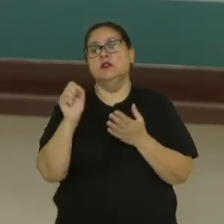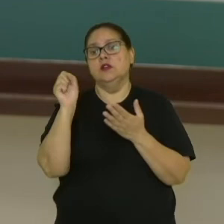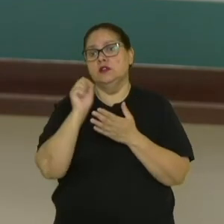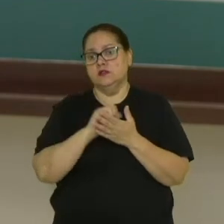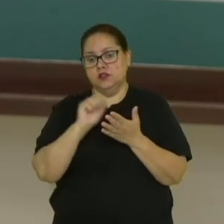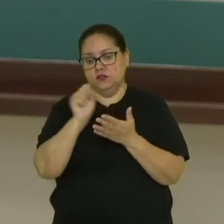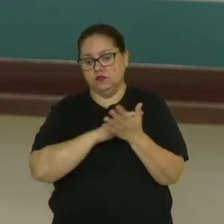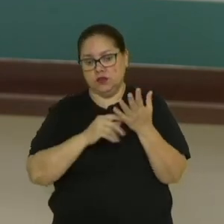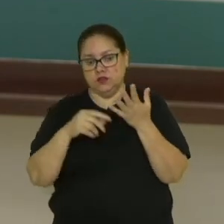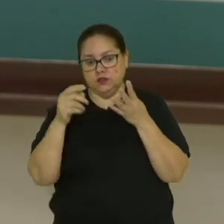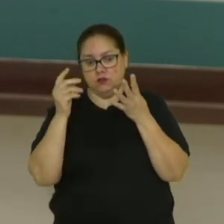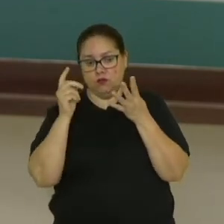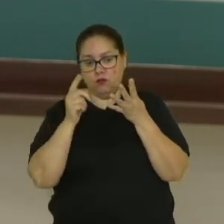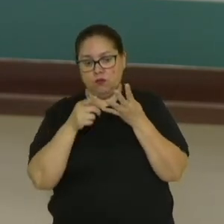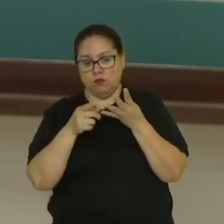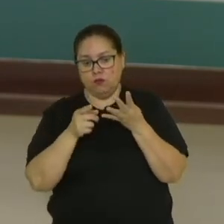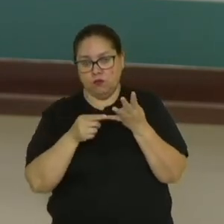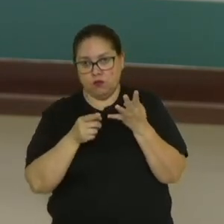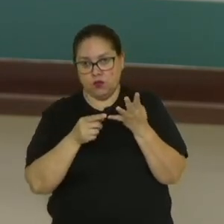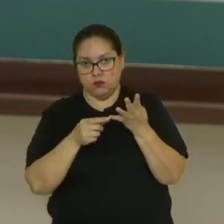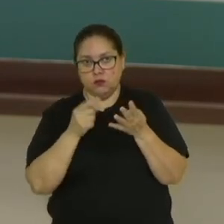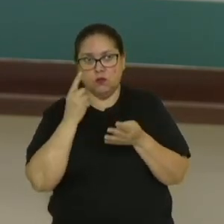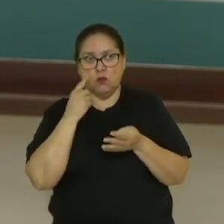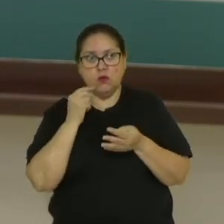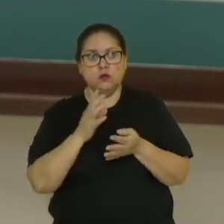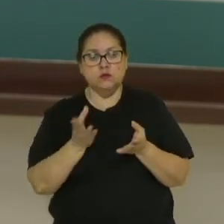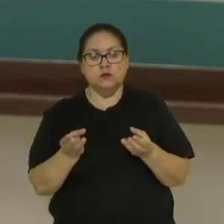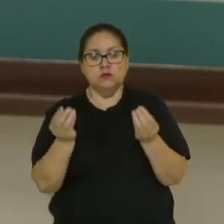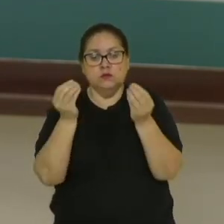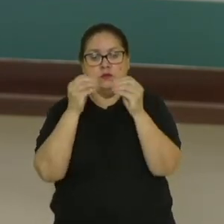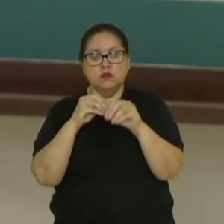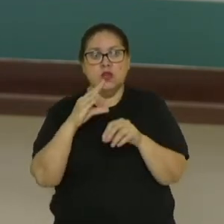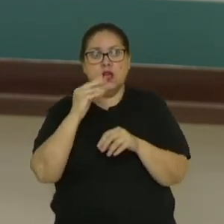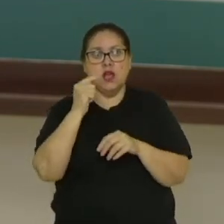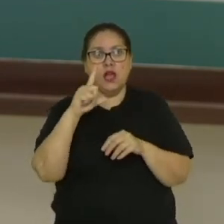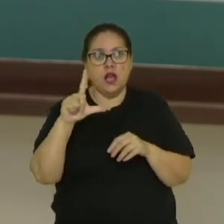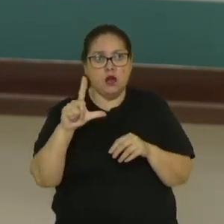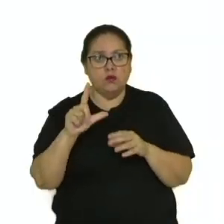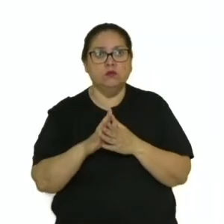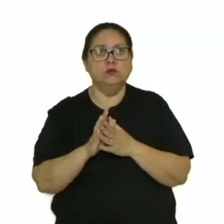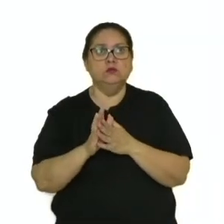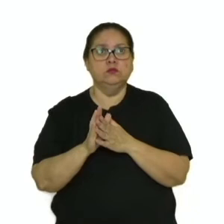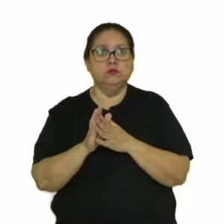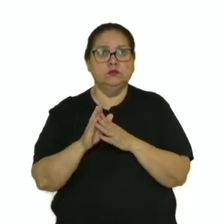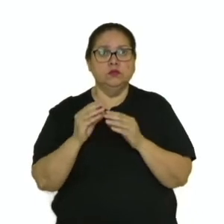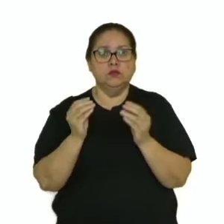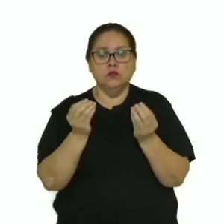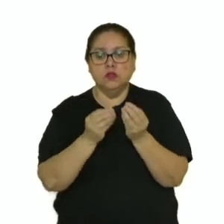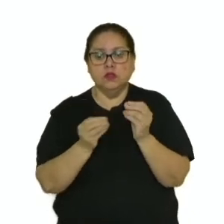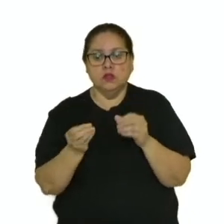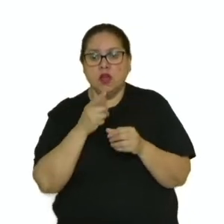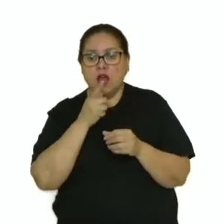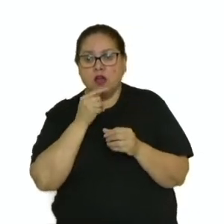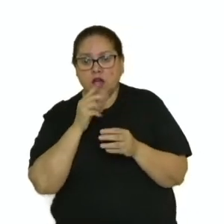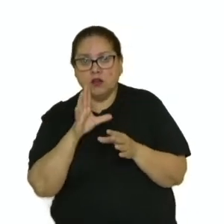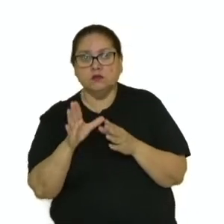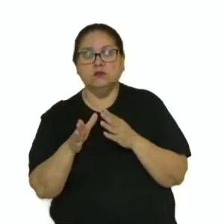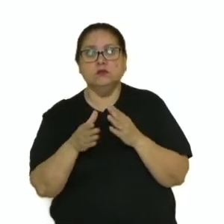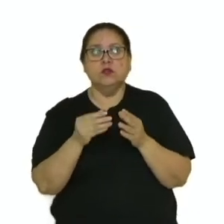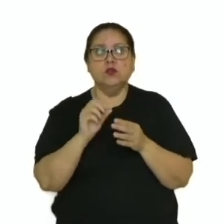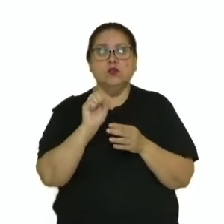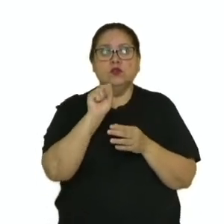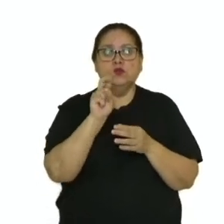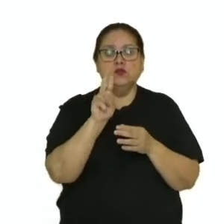Vamos para a atividade 4? Olha só. Quando se adiciona cal hidratada, o hidróxido de cálcio, a uma solução aquosa de sulfato de